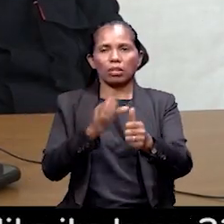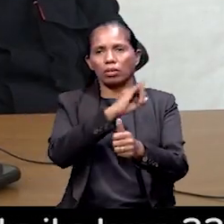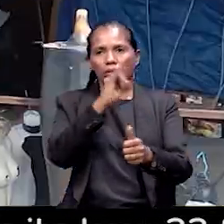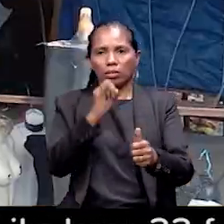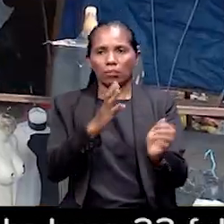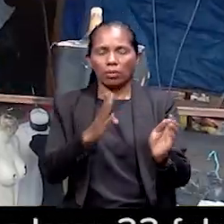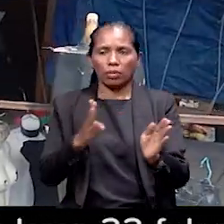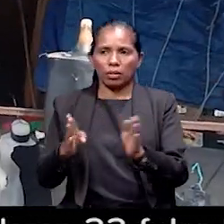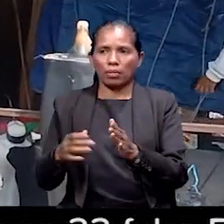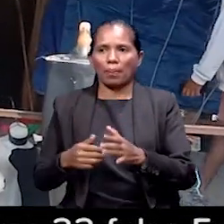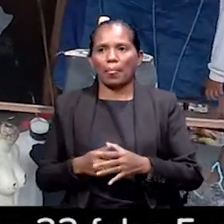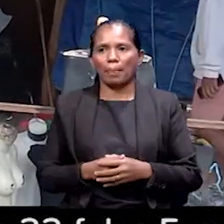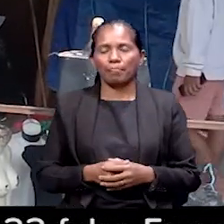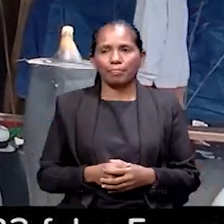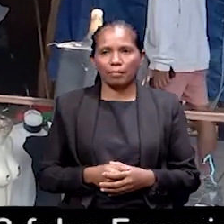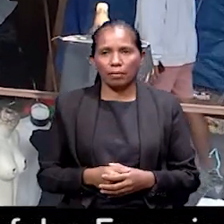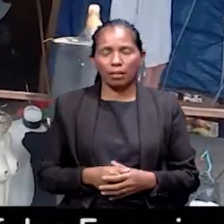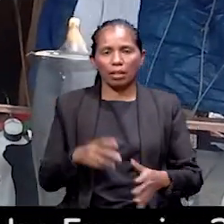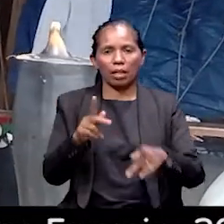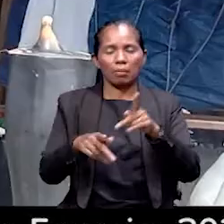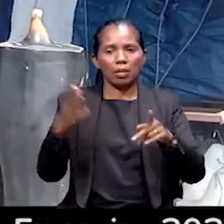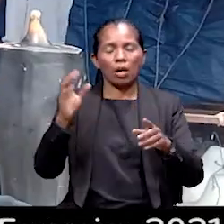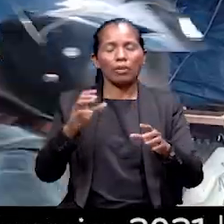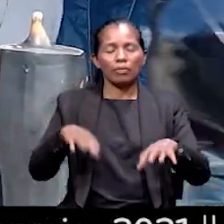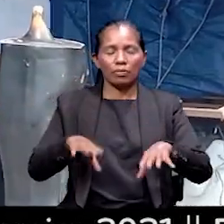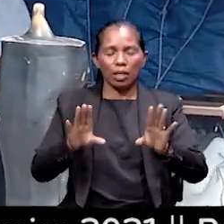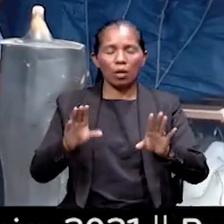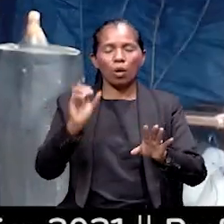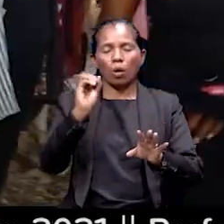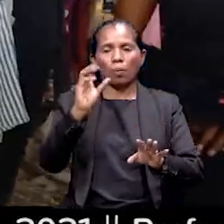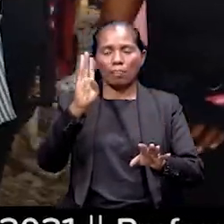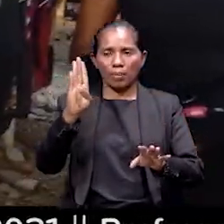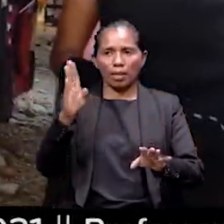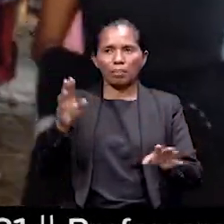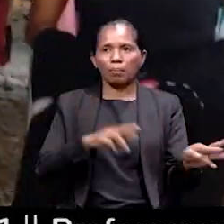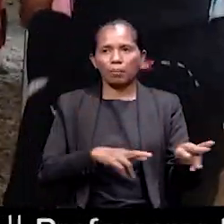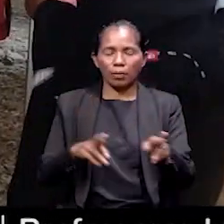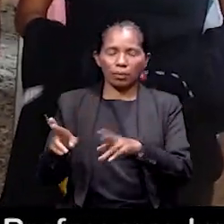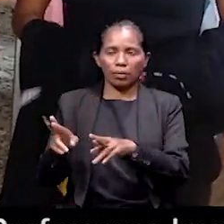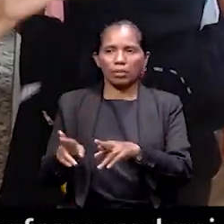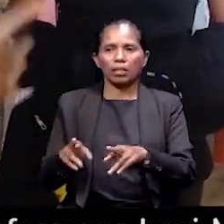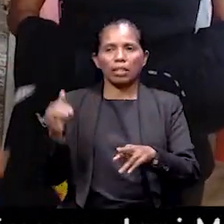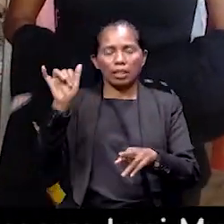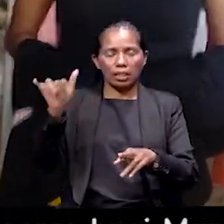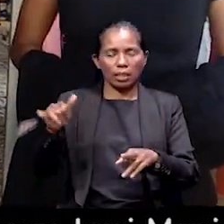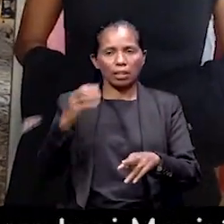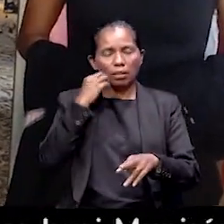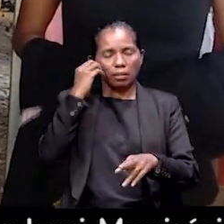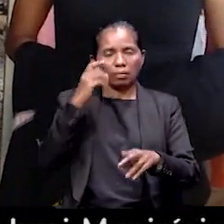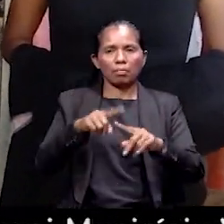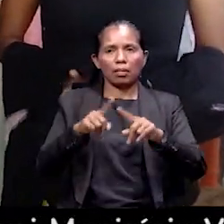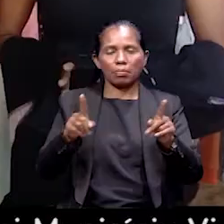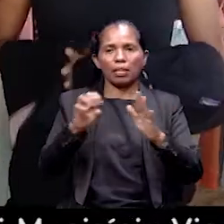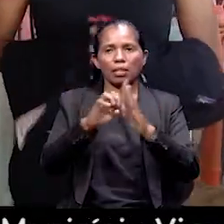proseso. Negosiante obralan sira iha imutin prontu kolabora ho estado atu hela hakmate kiha ida-ida kenya uma mai be